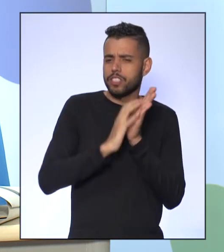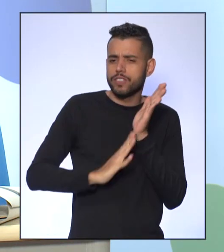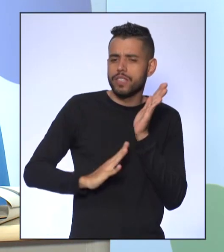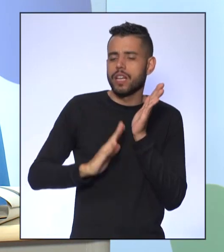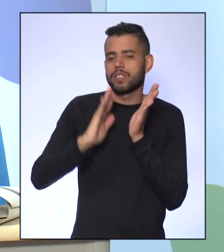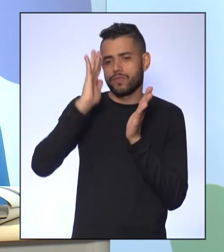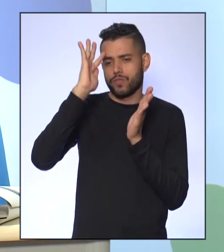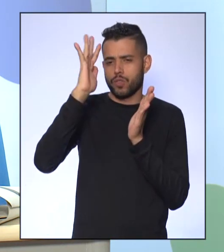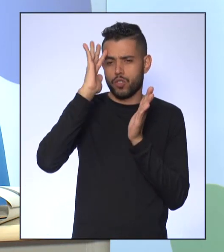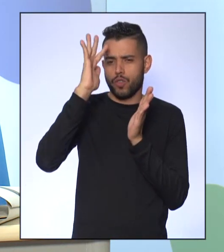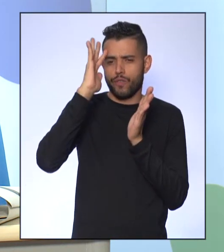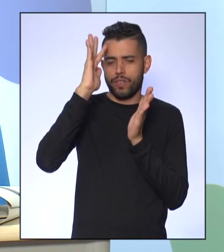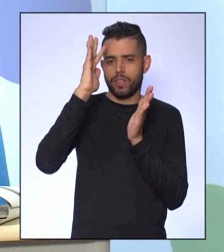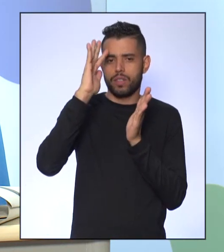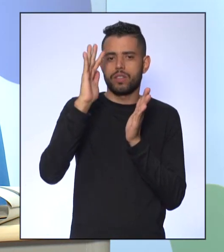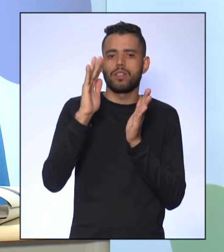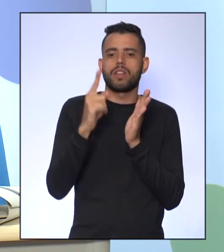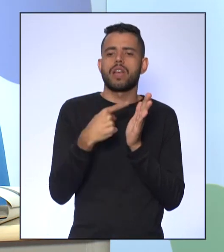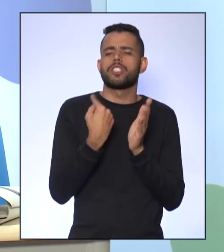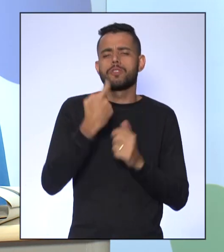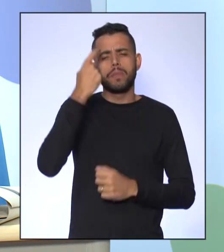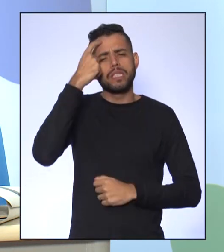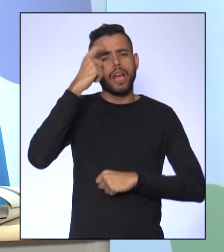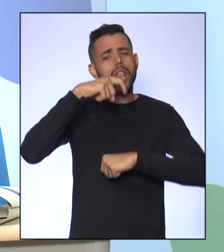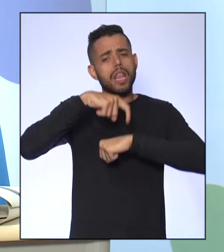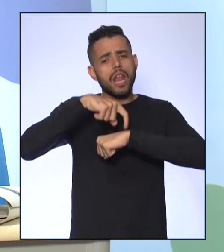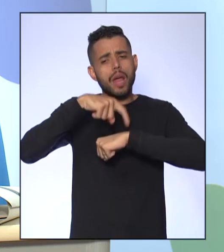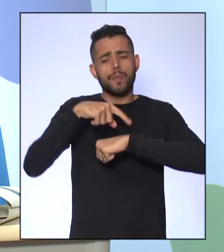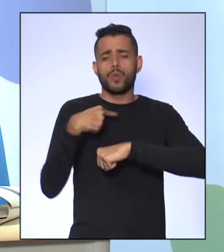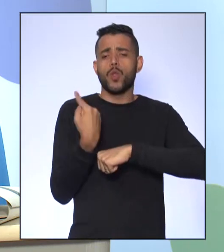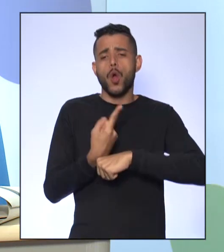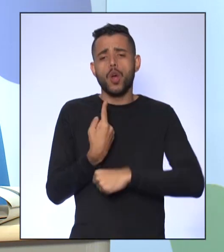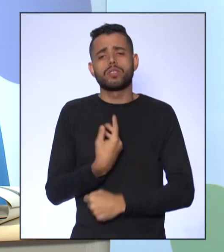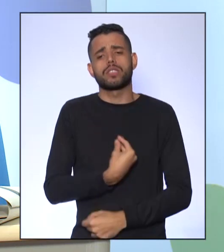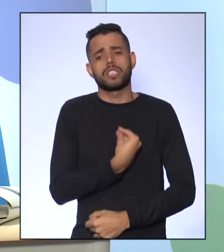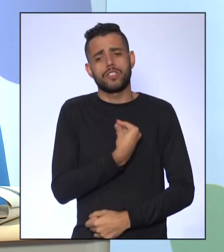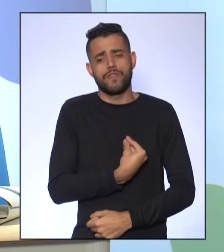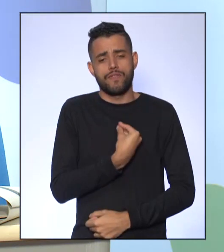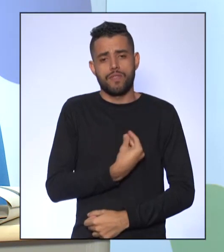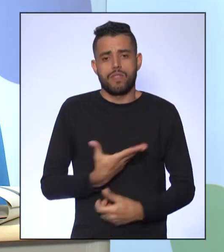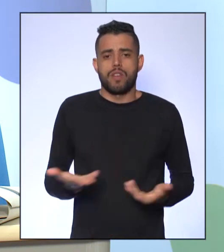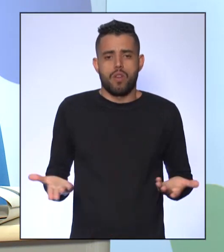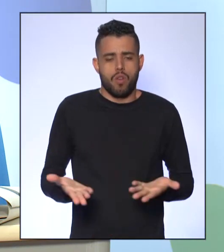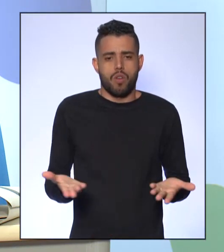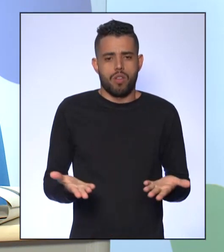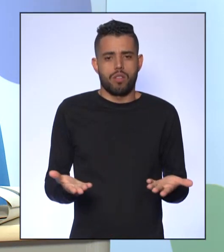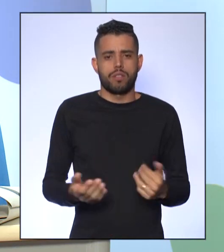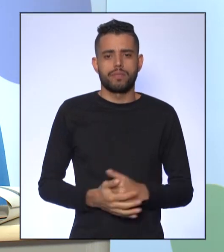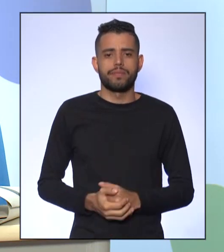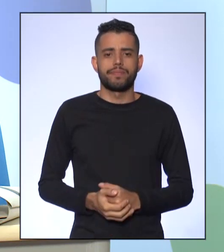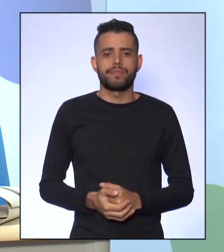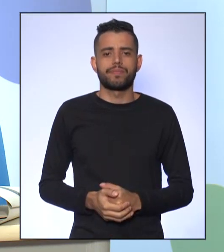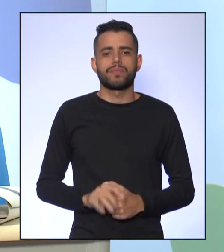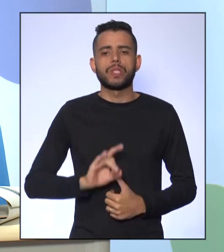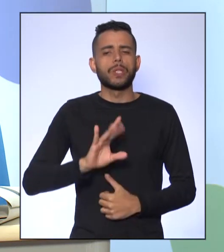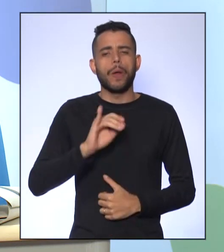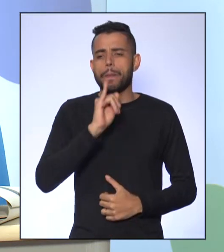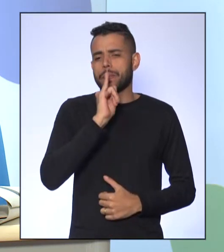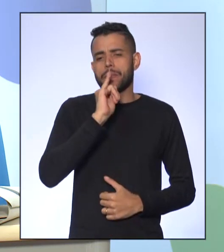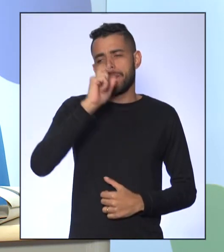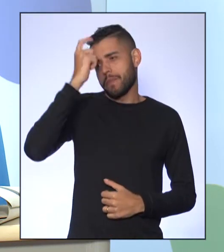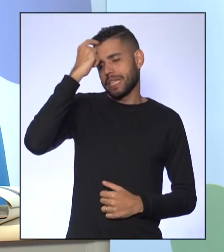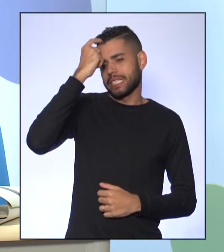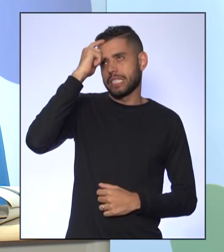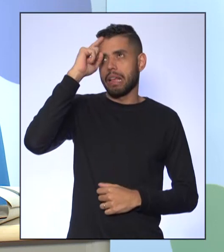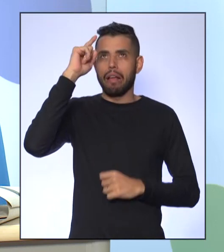filosófica, refletir sobre o nosso tempo, sobre o que nós vivemos, né? E não é apenas refletir, ficar